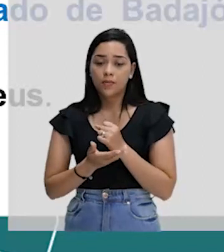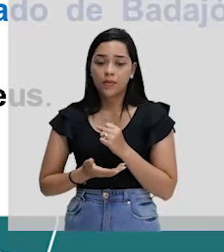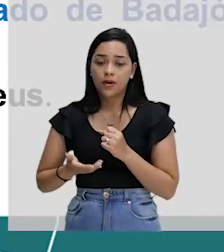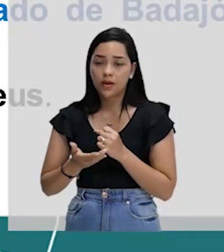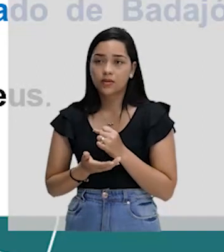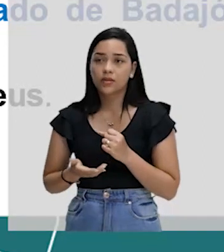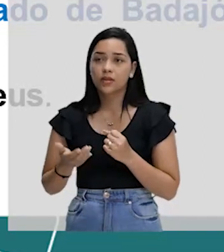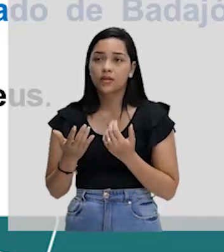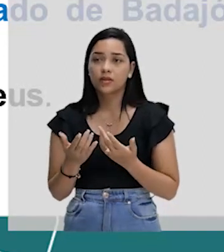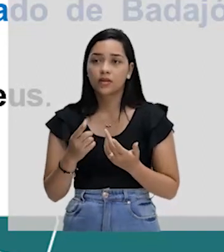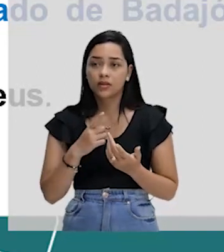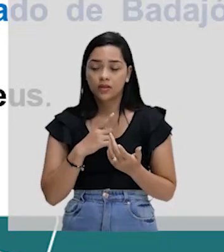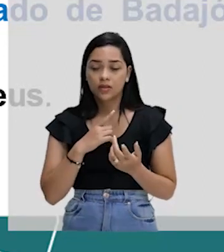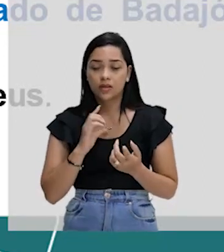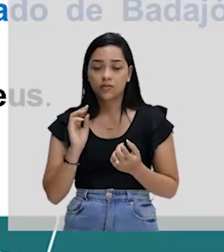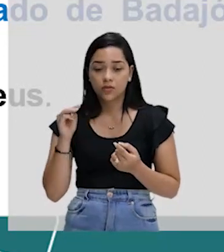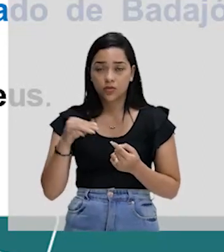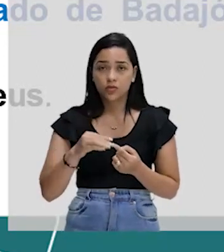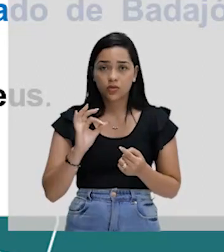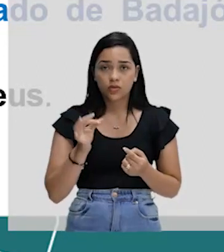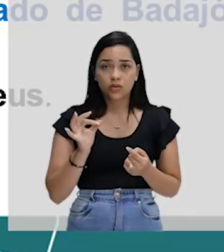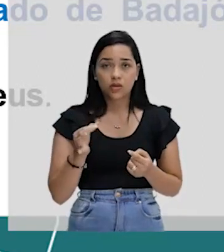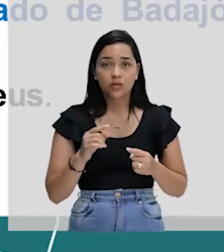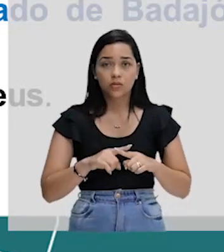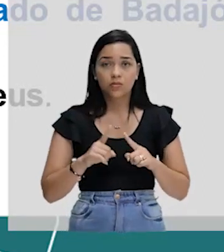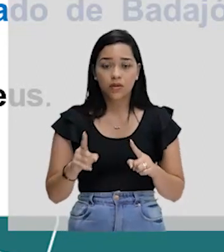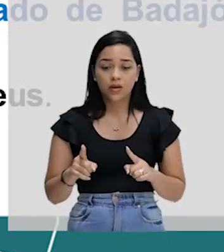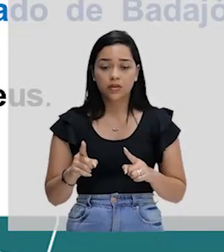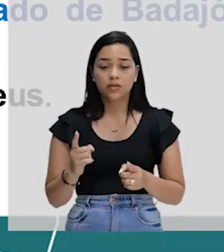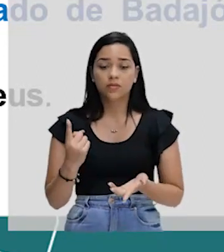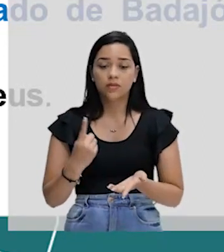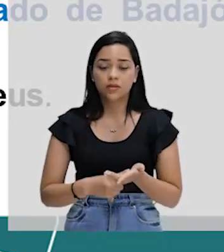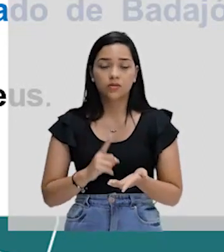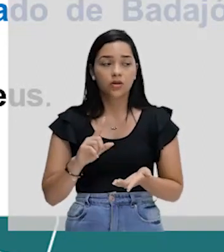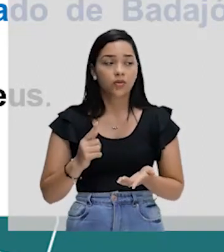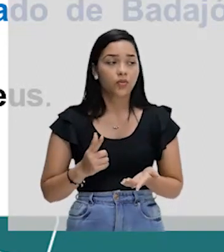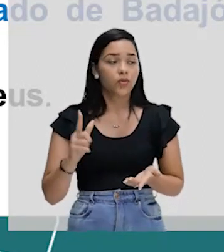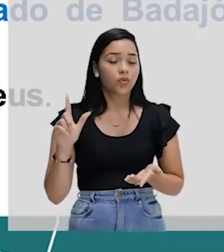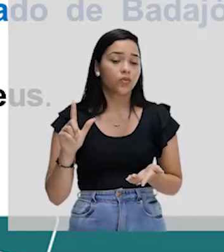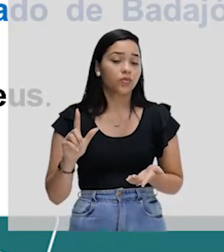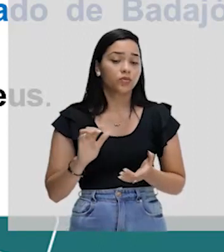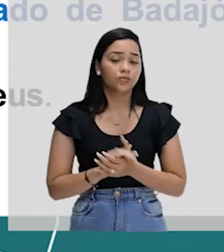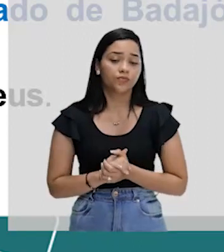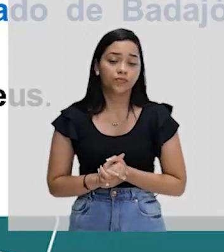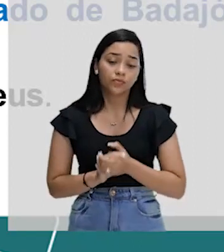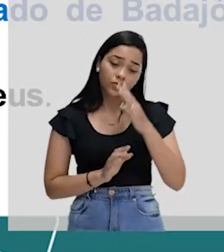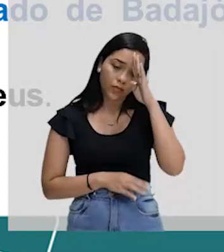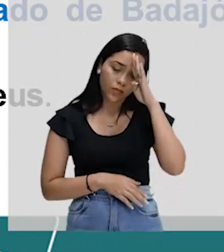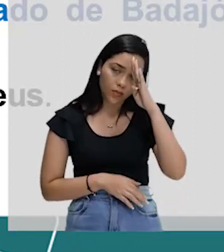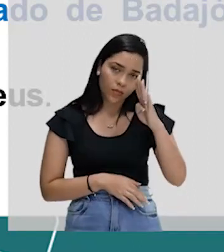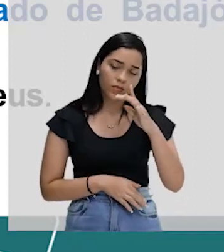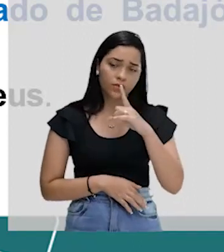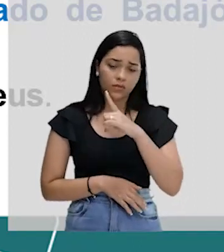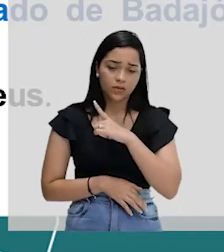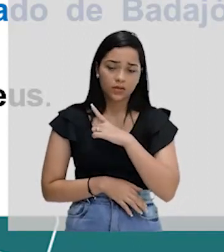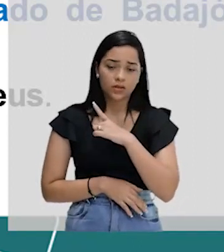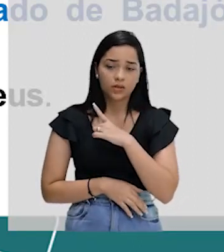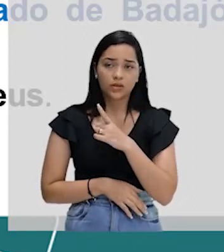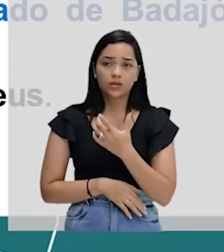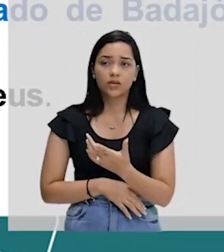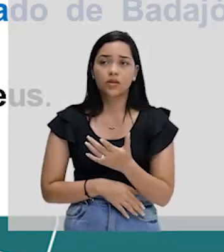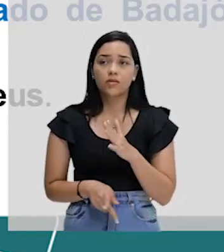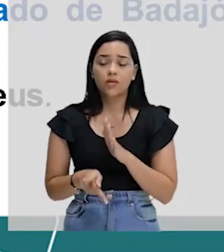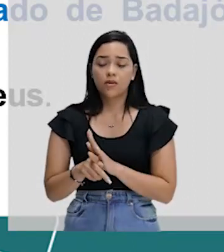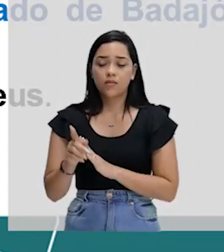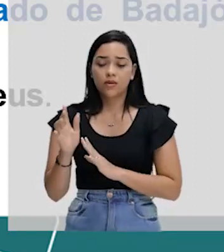basicamente, das missões, certo? Mas isso estabelecido já com outro tratado. Então, um dos principais efeitos